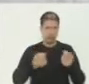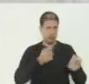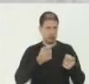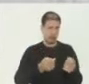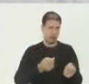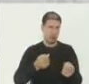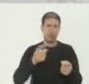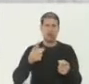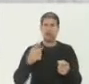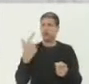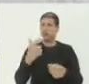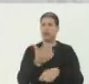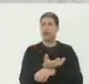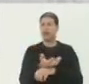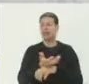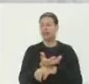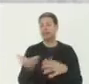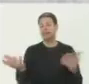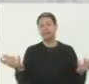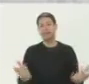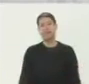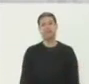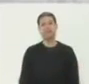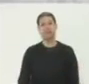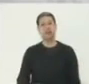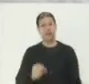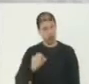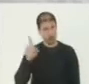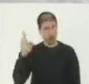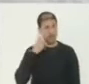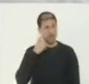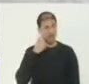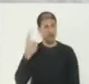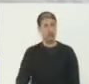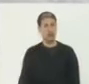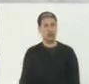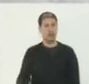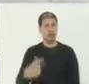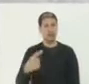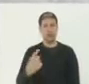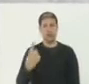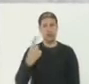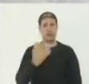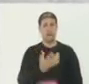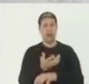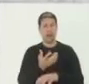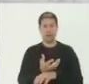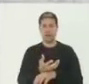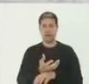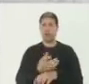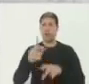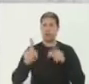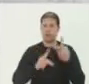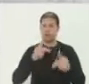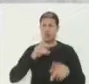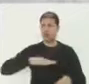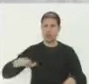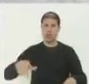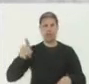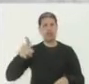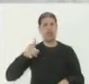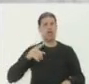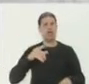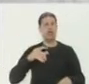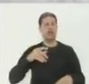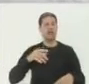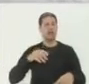ali não tem praça tá pode ir lá para ver não tem uma praça para que a população para que uma criança anda de bicicleta para